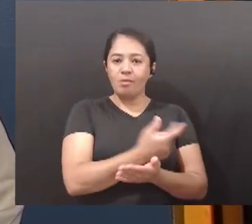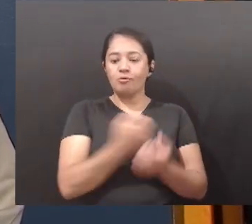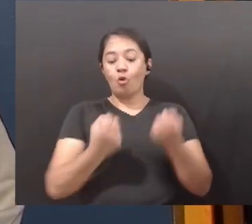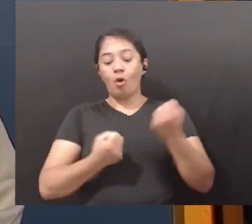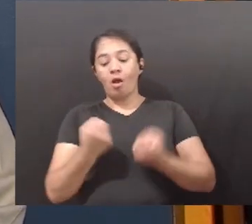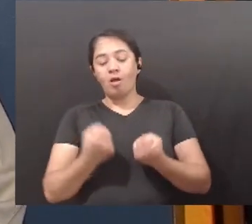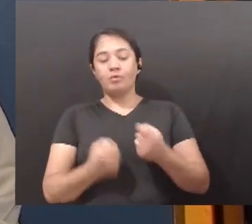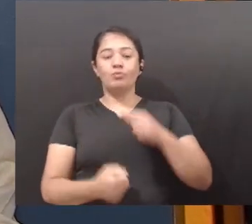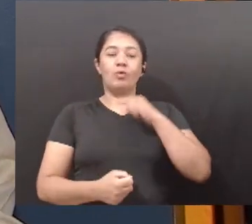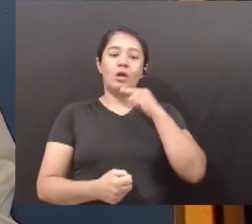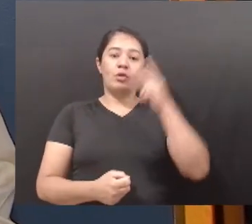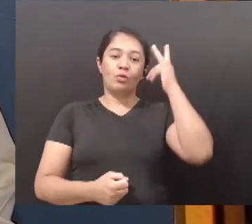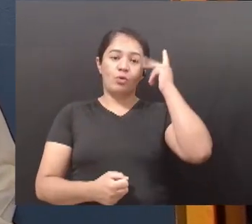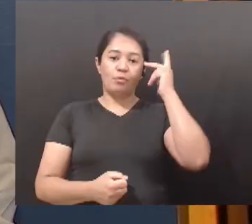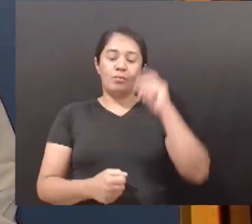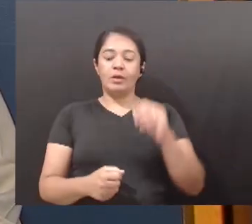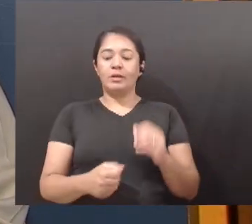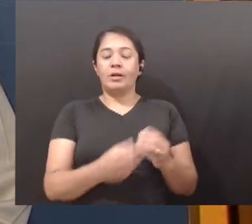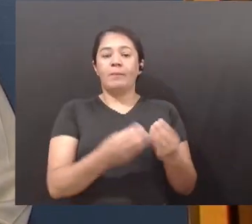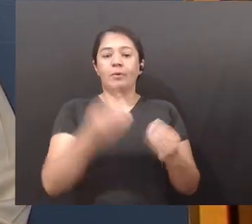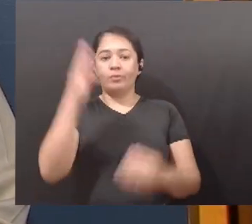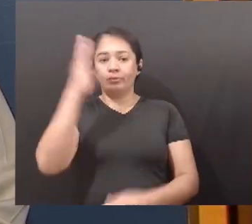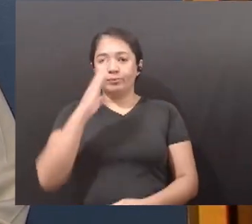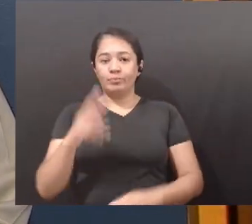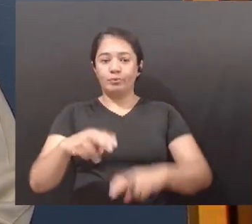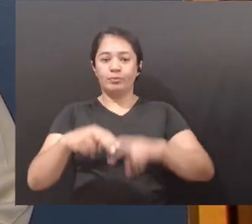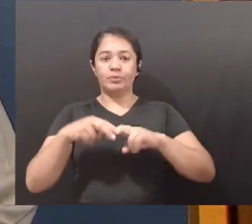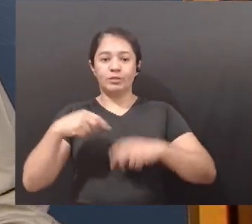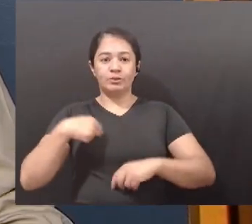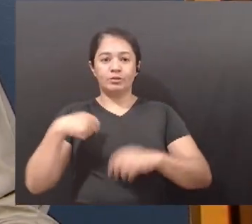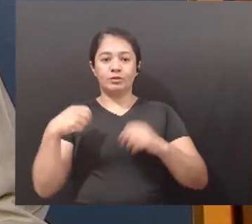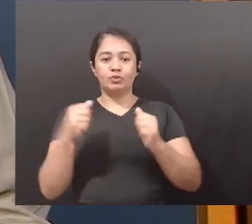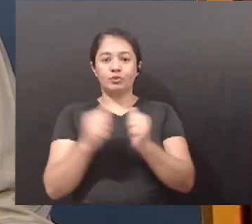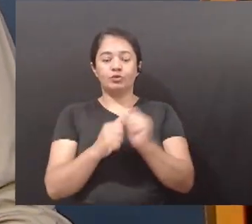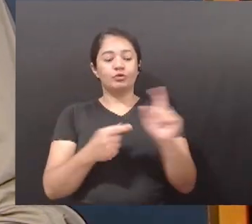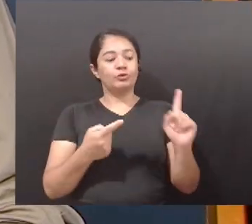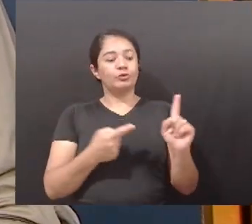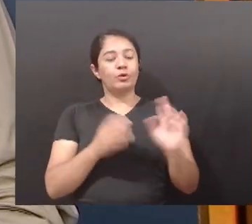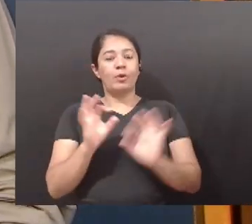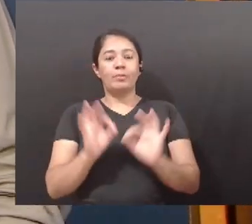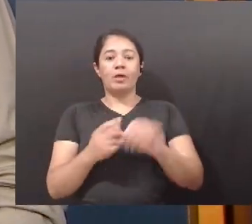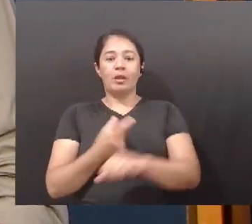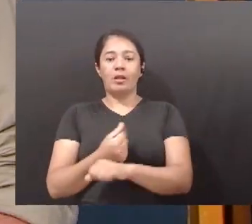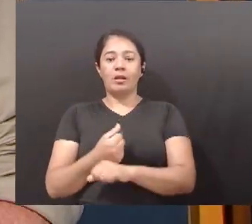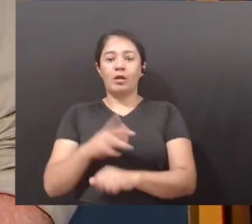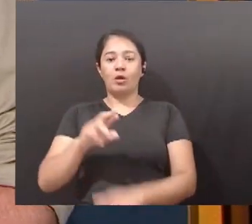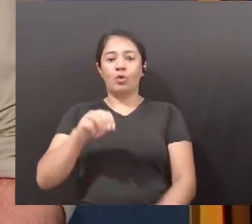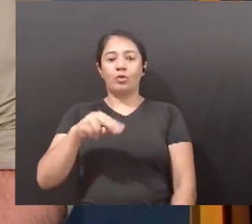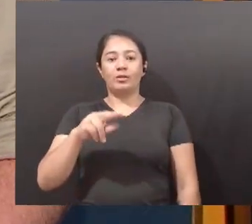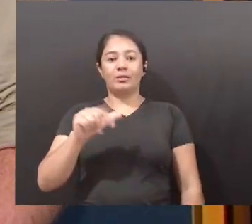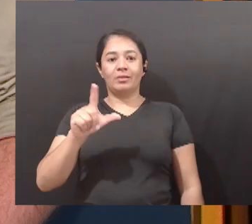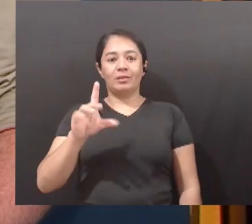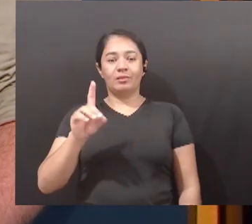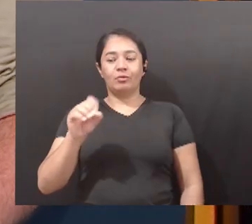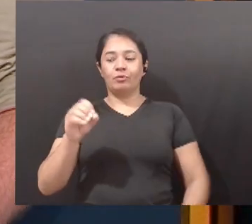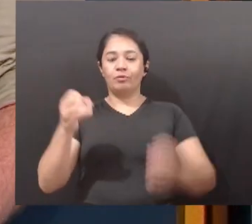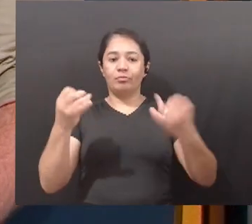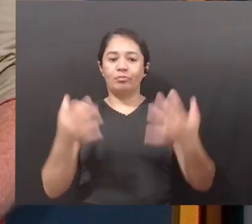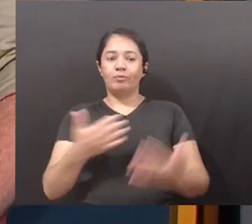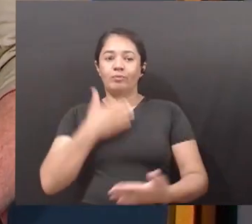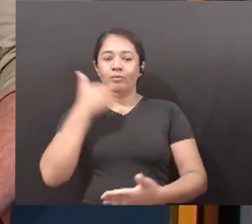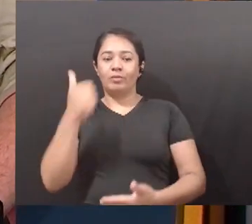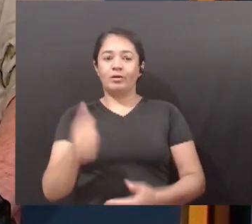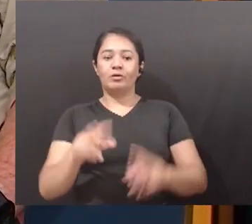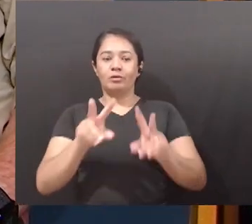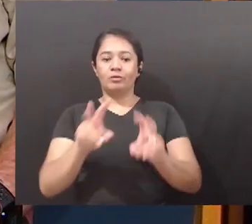muitos brasileiros. Por isso eu estou aqui com o planejador financeiro Ronaldo Lobo, que vai nos explicar melhor mais sobre esse assunto e o que vale mais a